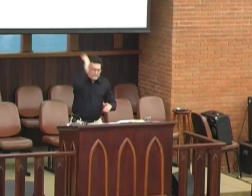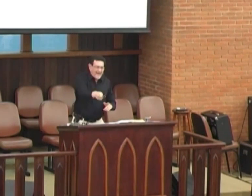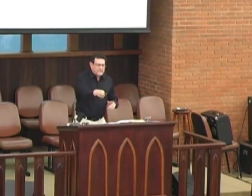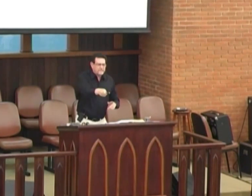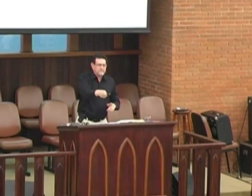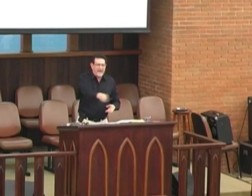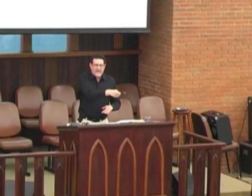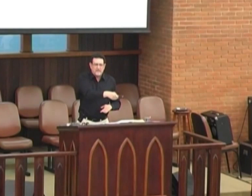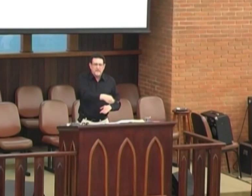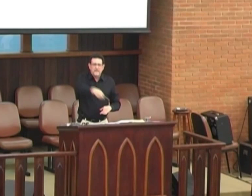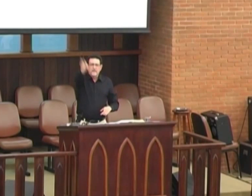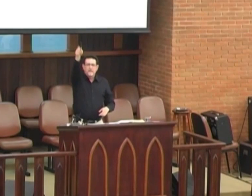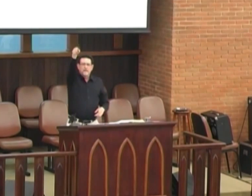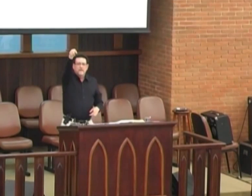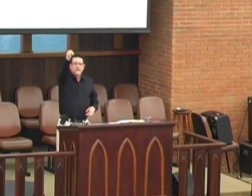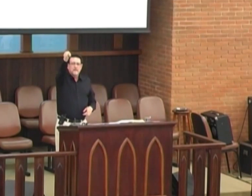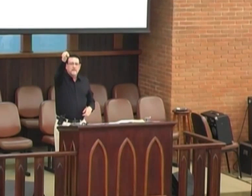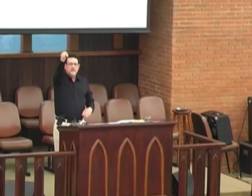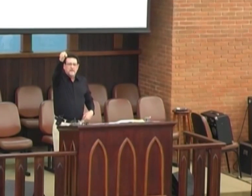repente ele, para.